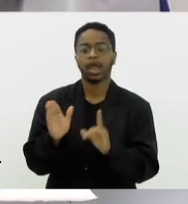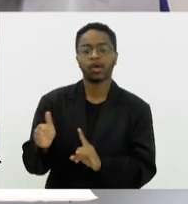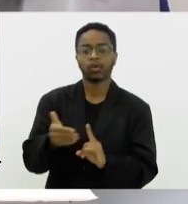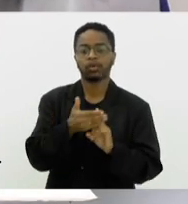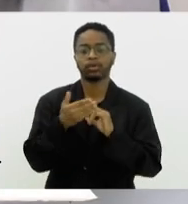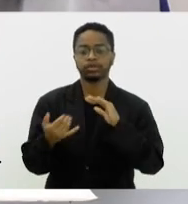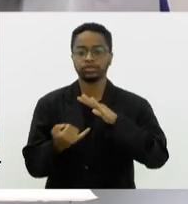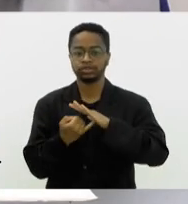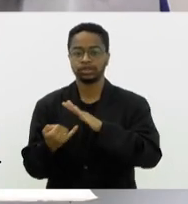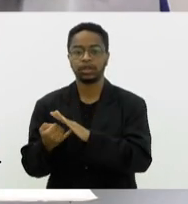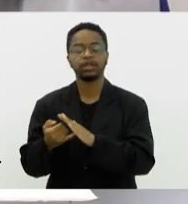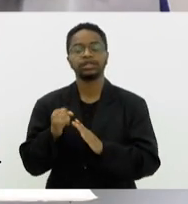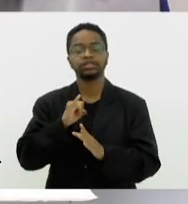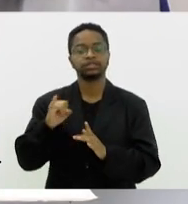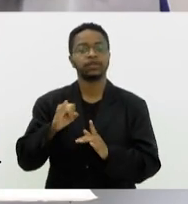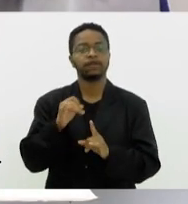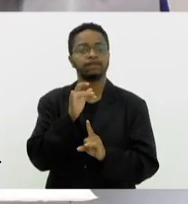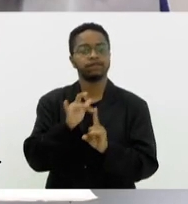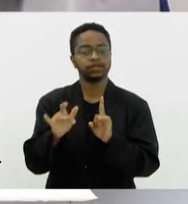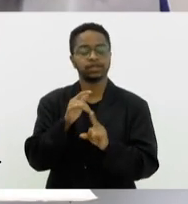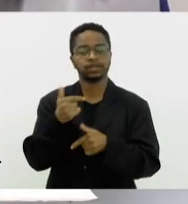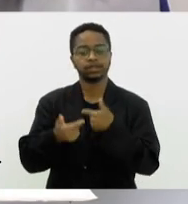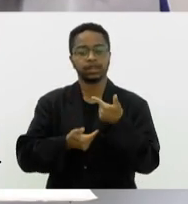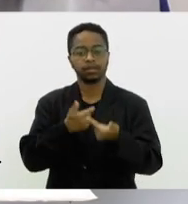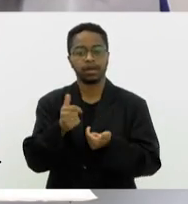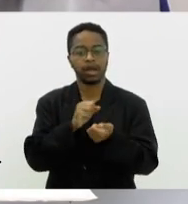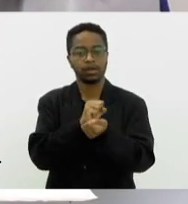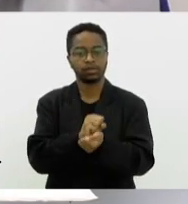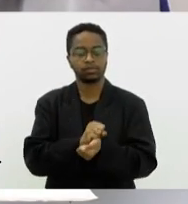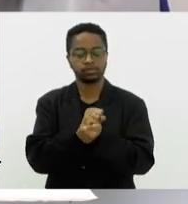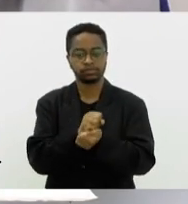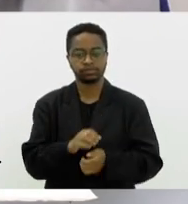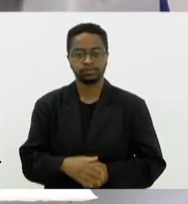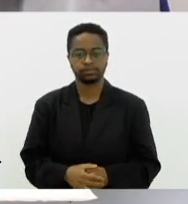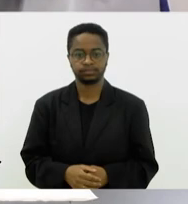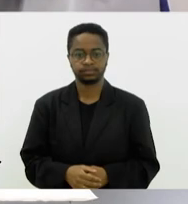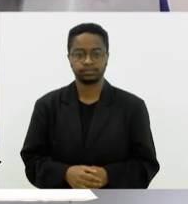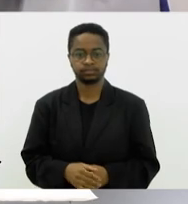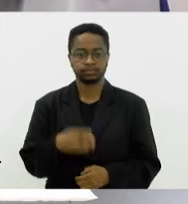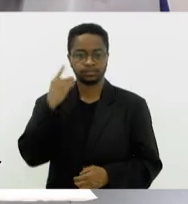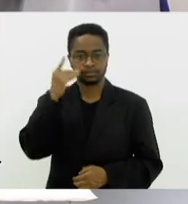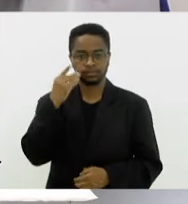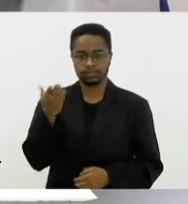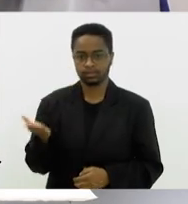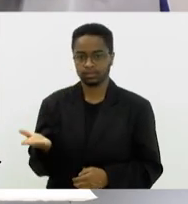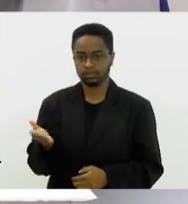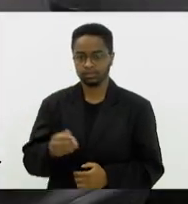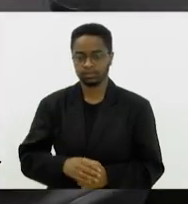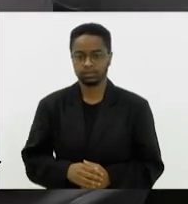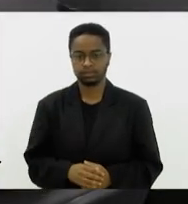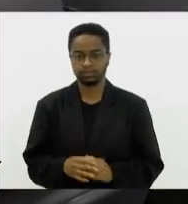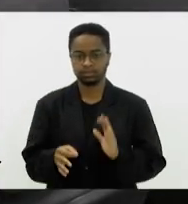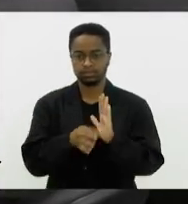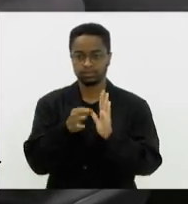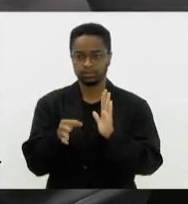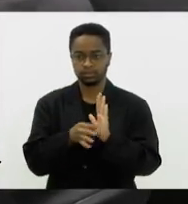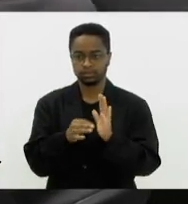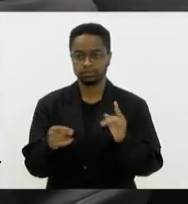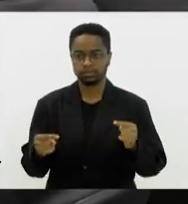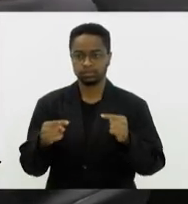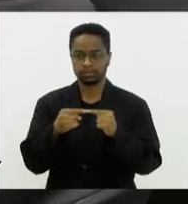institucional para as vítimas de trabalho em condição análoga à de escravo. Deputado Vinícius Cozzolino. Parecer